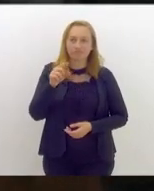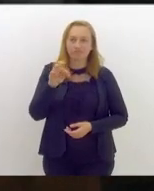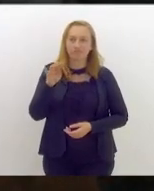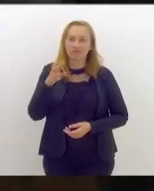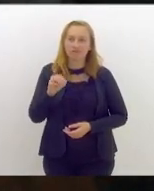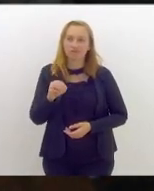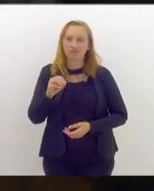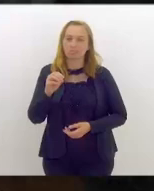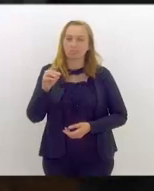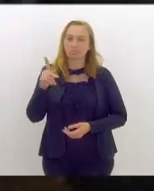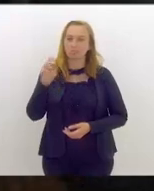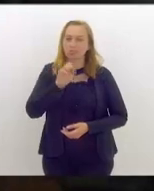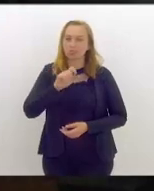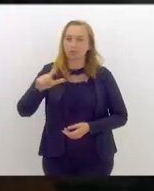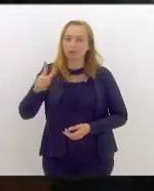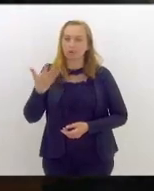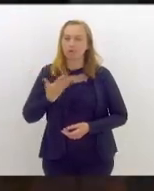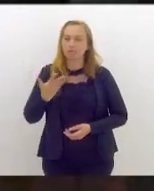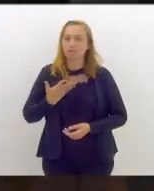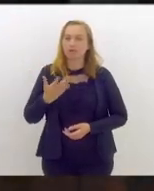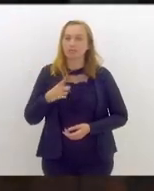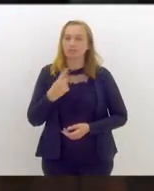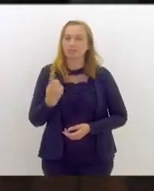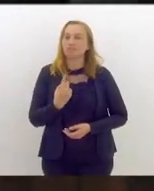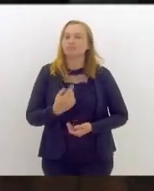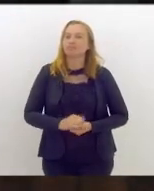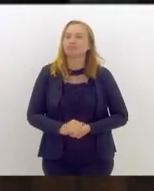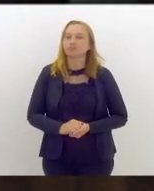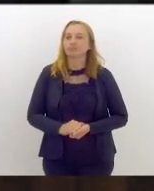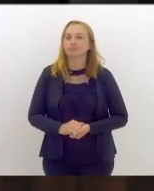deputado federal eleito nosso amigo então